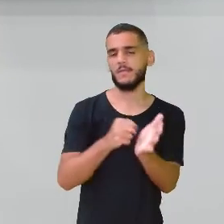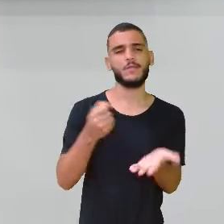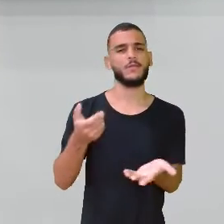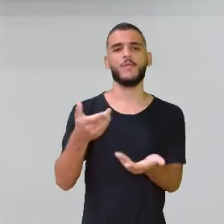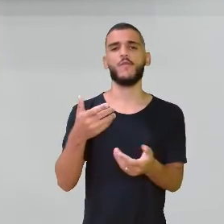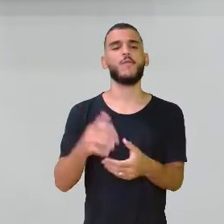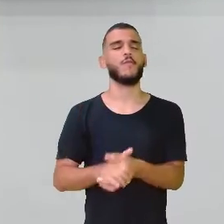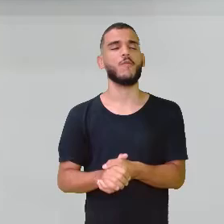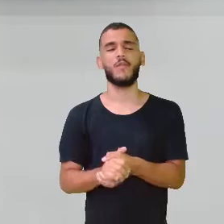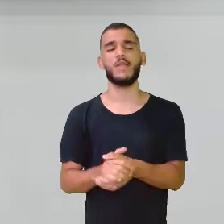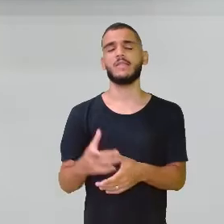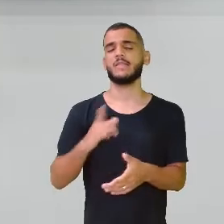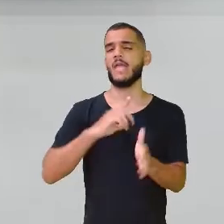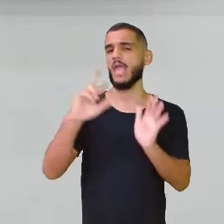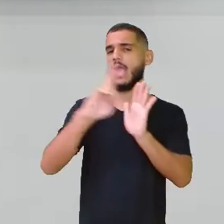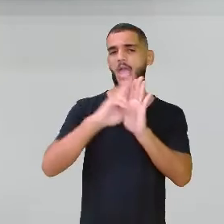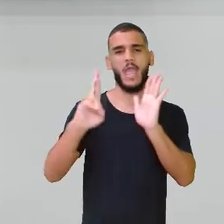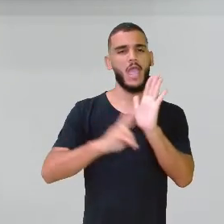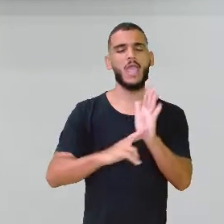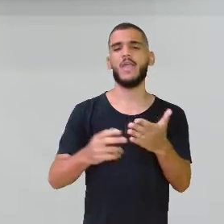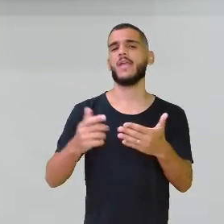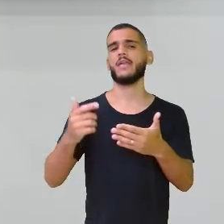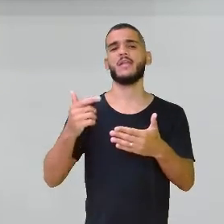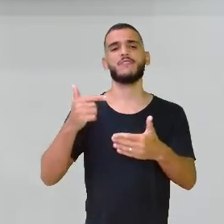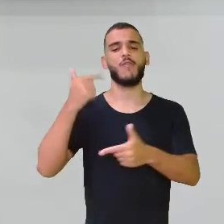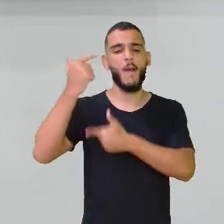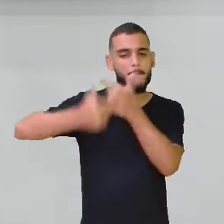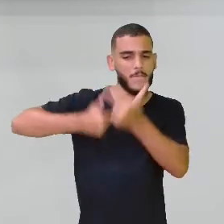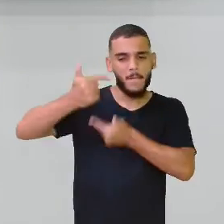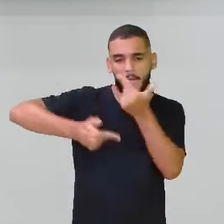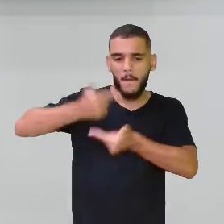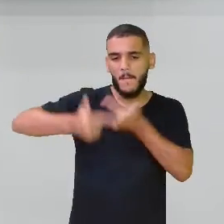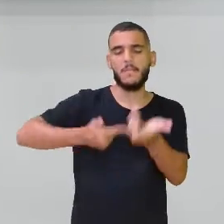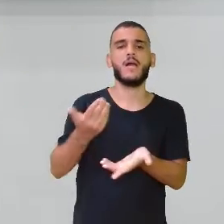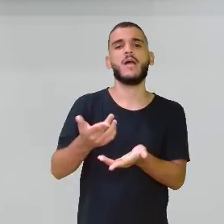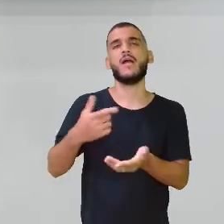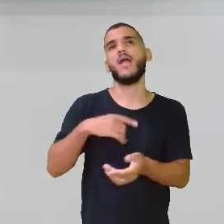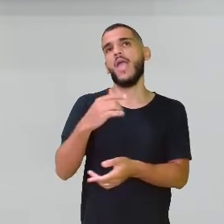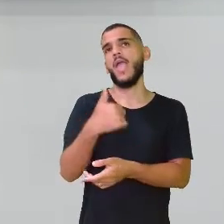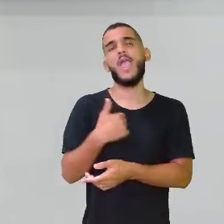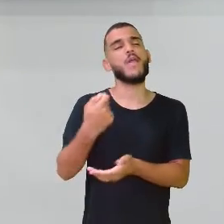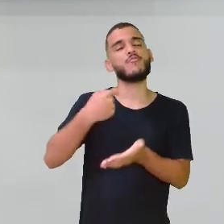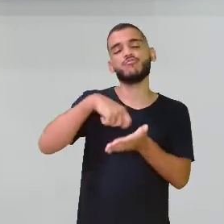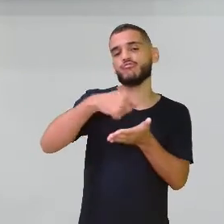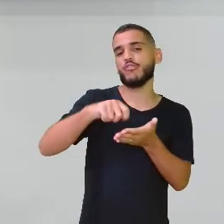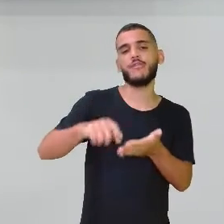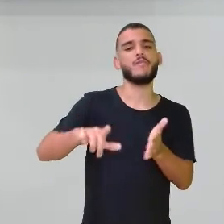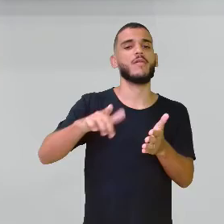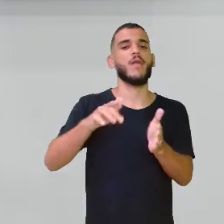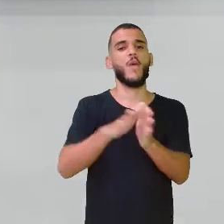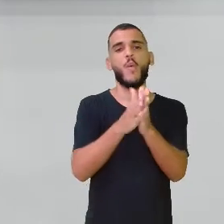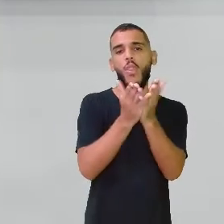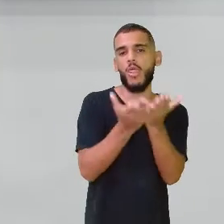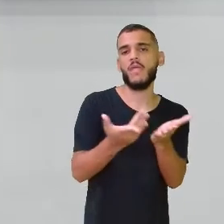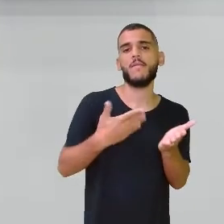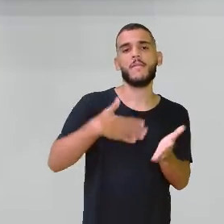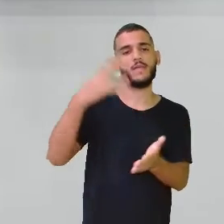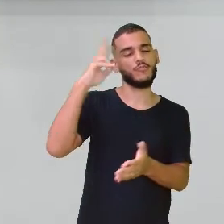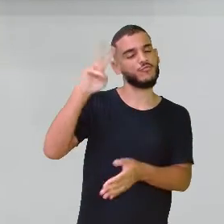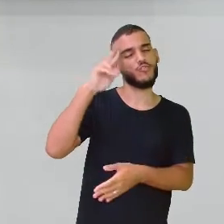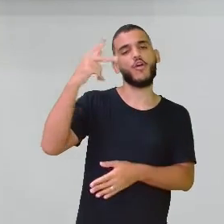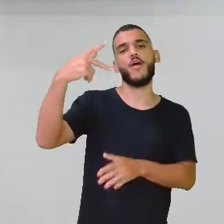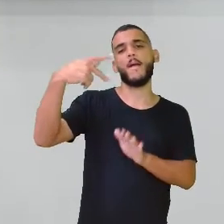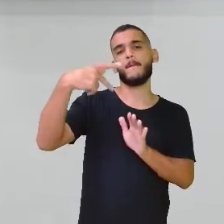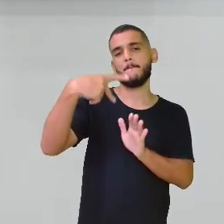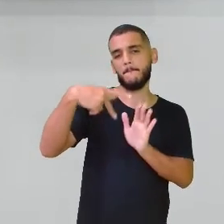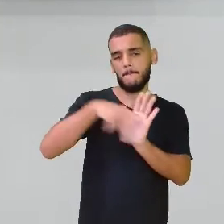o funcionamento. Eu quero aprender a ler e escrever, eu quero escrever um livro da minha história. Será que eu posso?